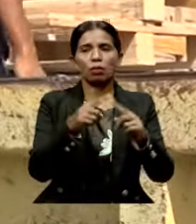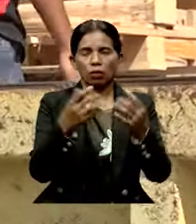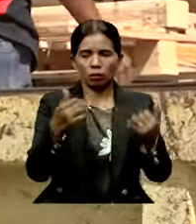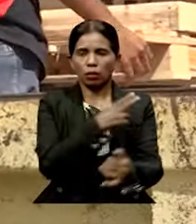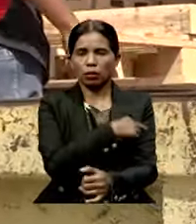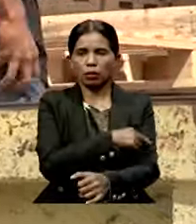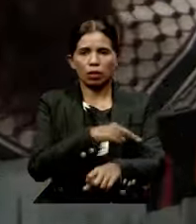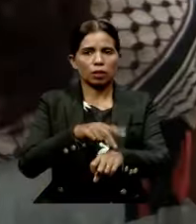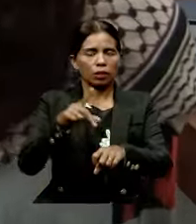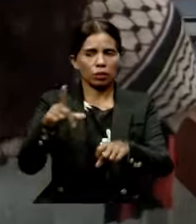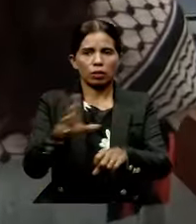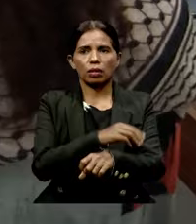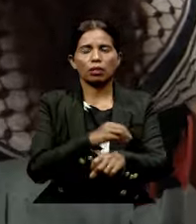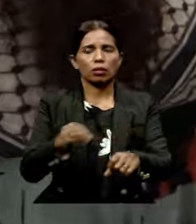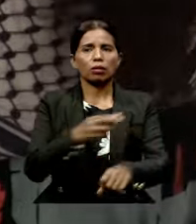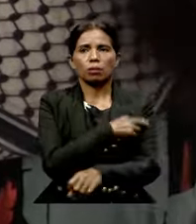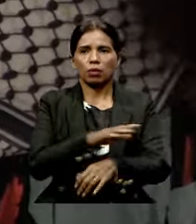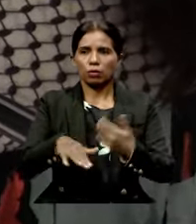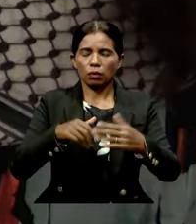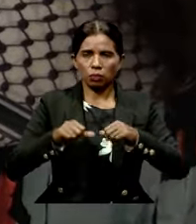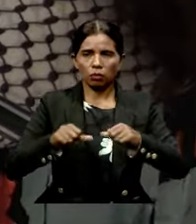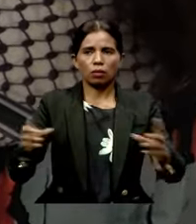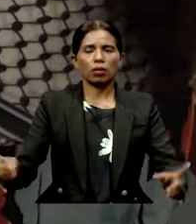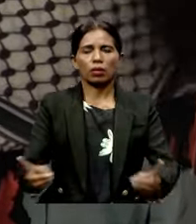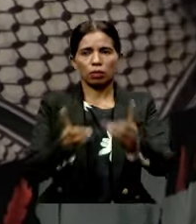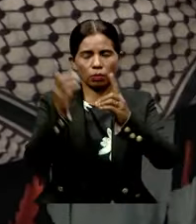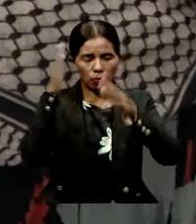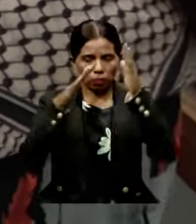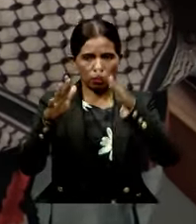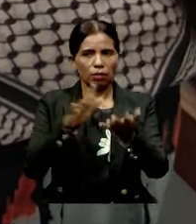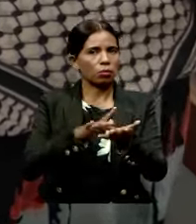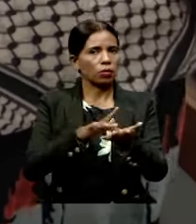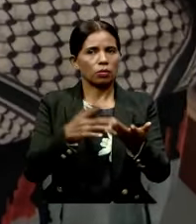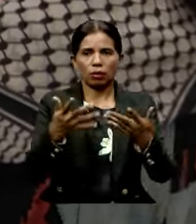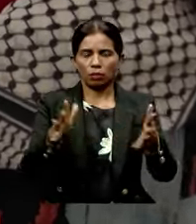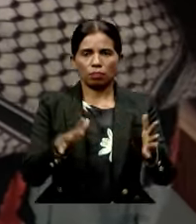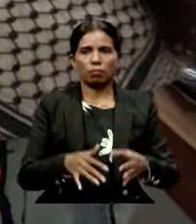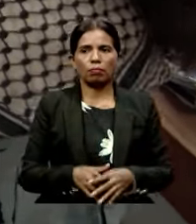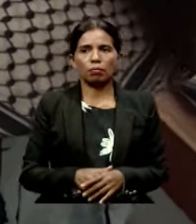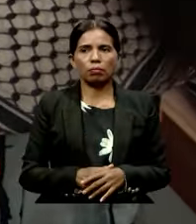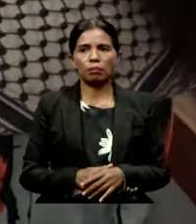nacional referral no posto saúde sira continua hasoru problema stokai moruk Adriano Verdial Jaime dos Santos GMN.